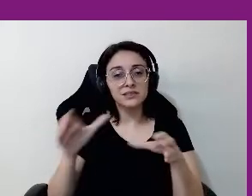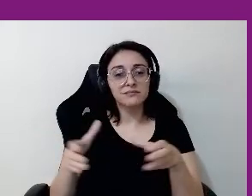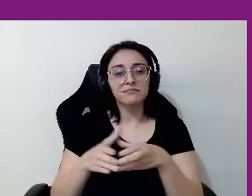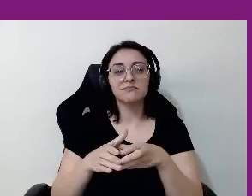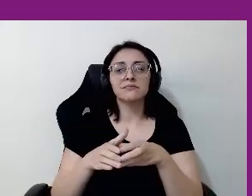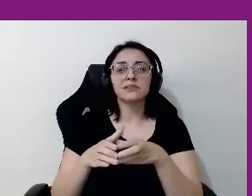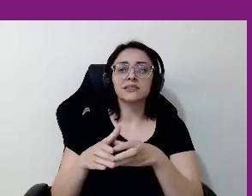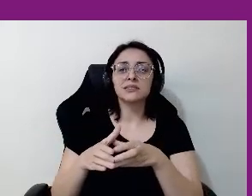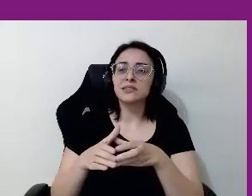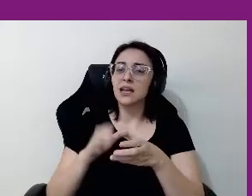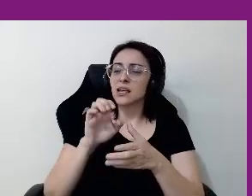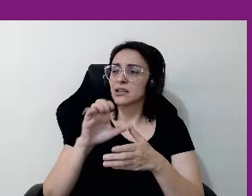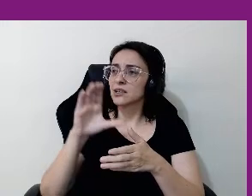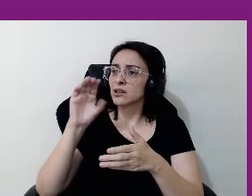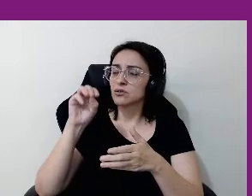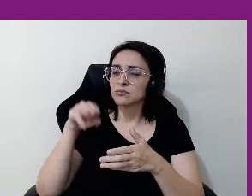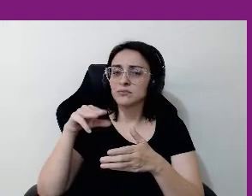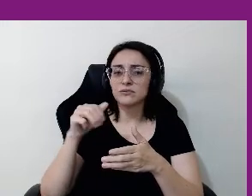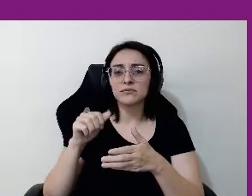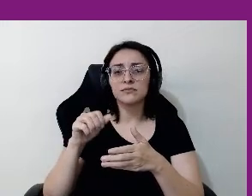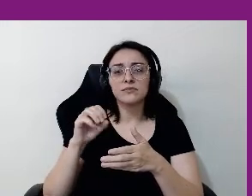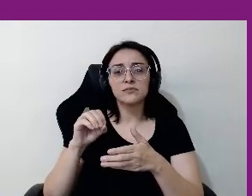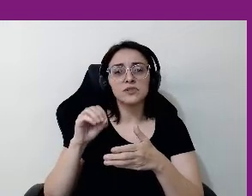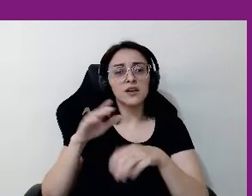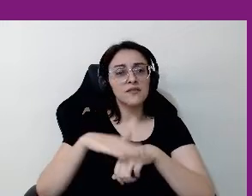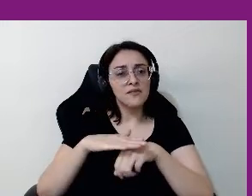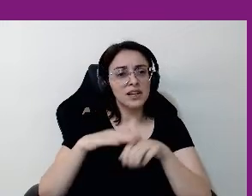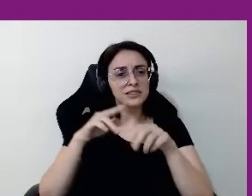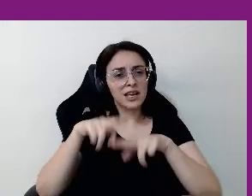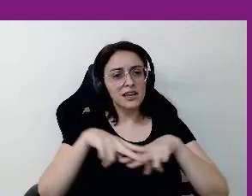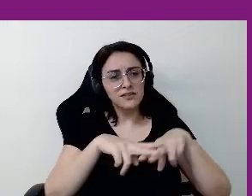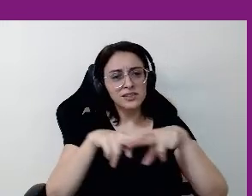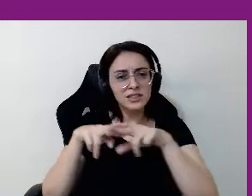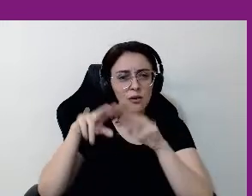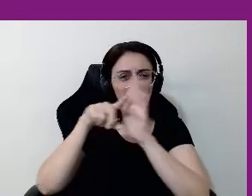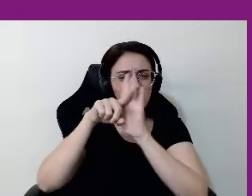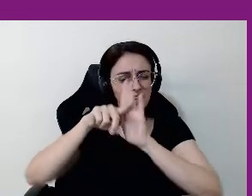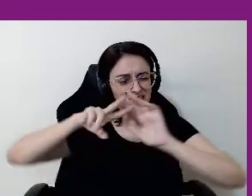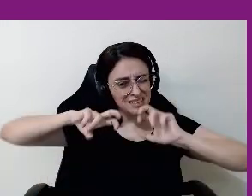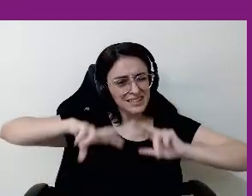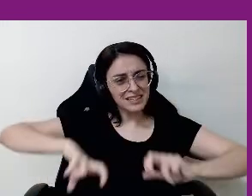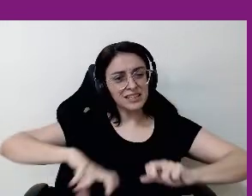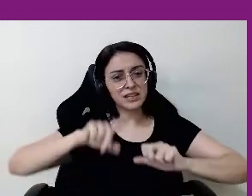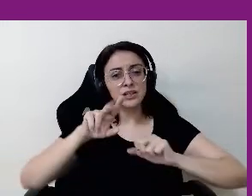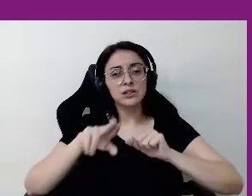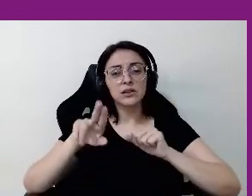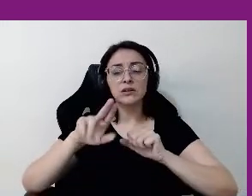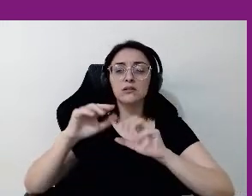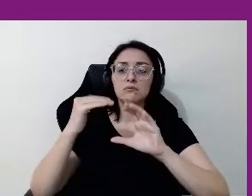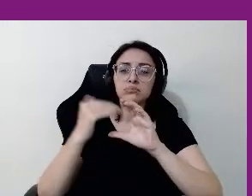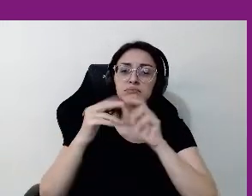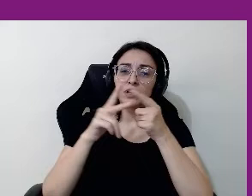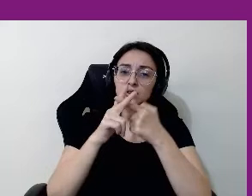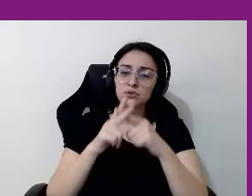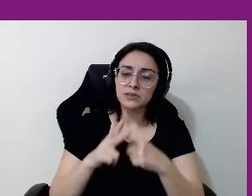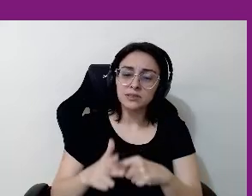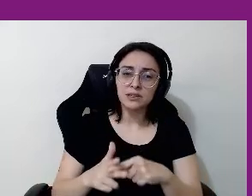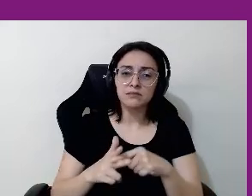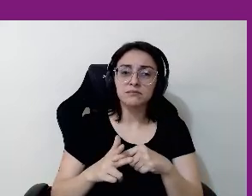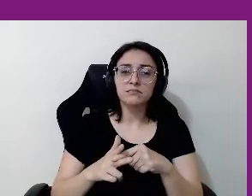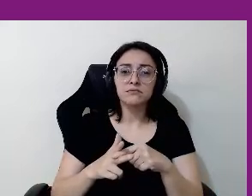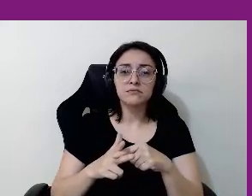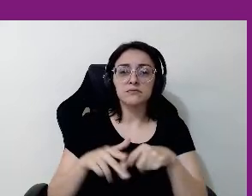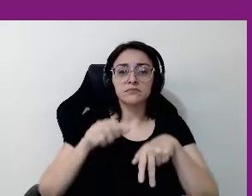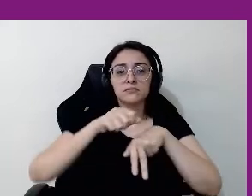bastante extracorpórea, e eles fizeram essa revisão sistemática e meta-análise que tem nos guiado aí para ajustar a ventilação